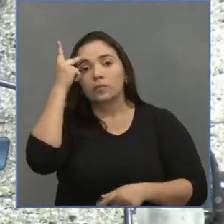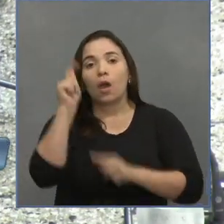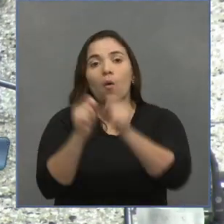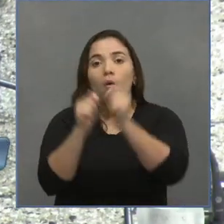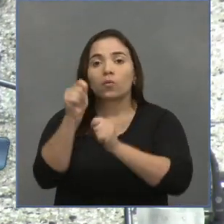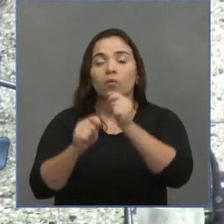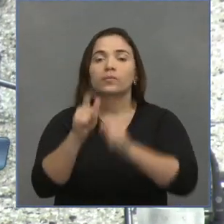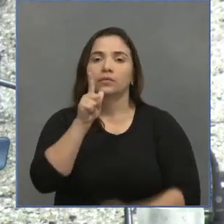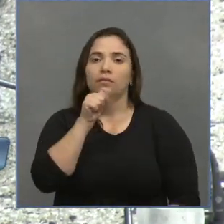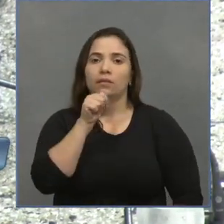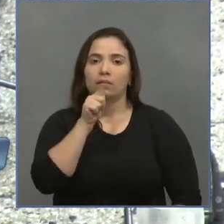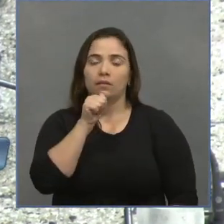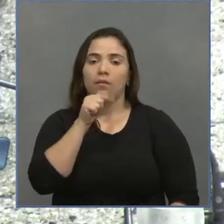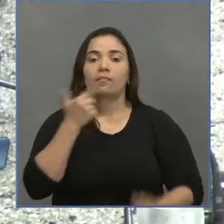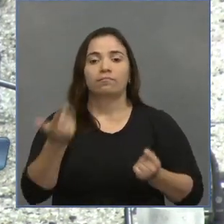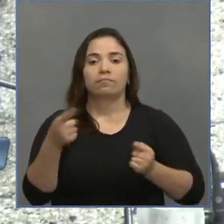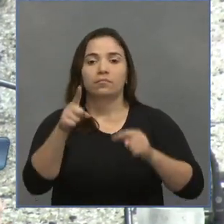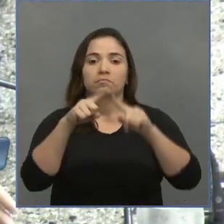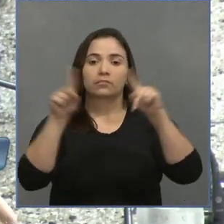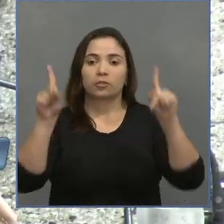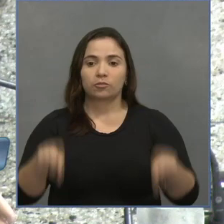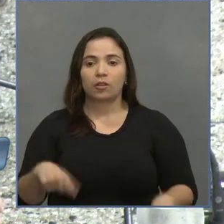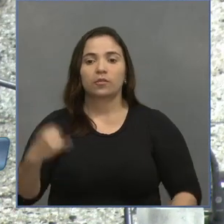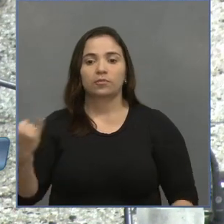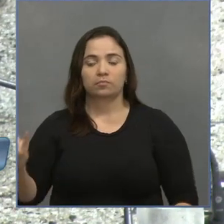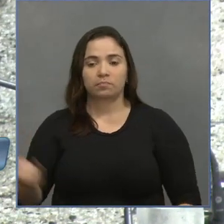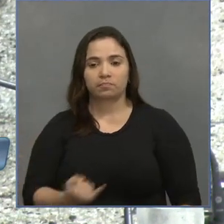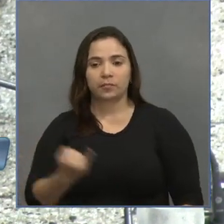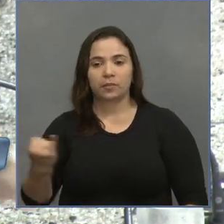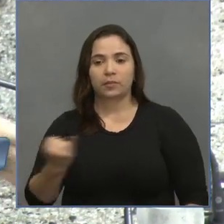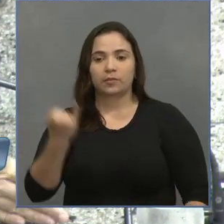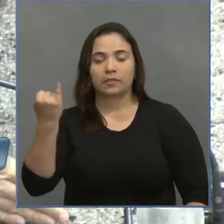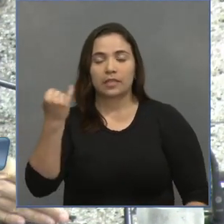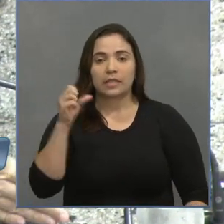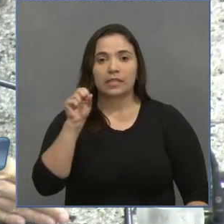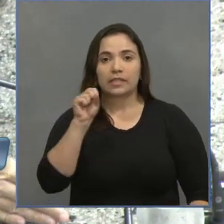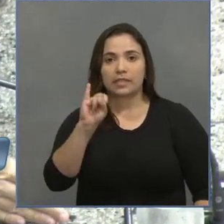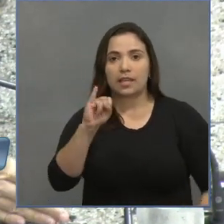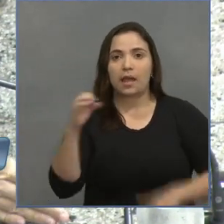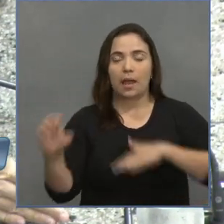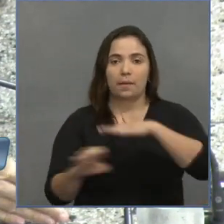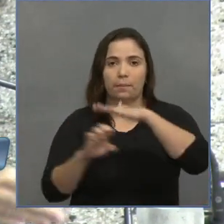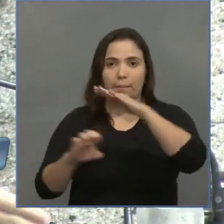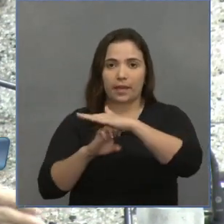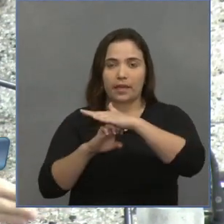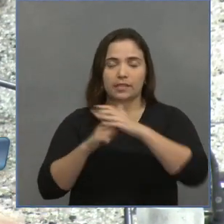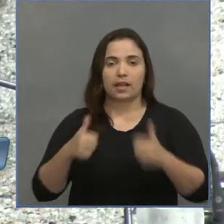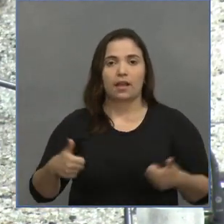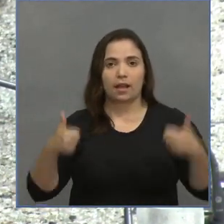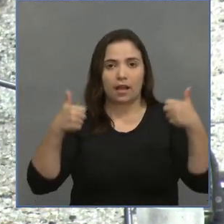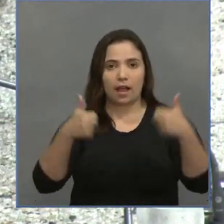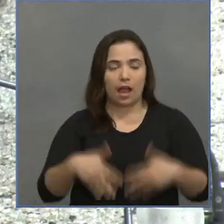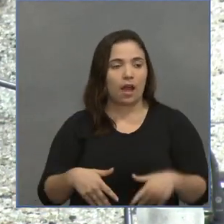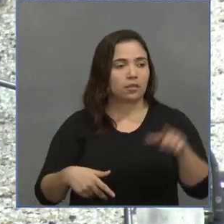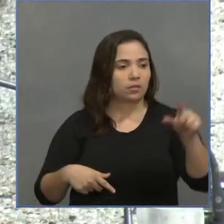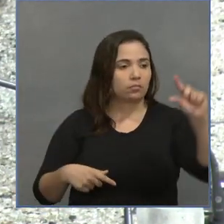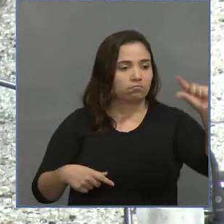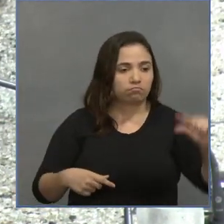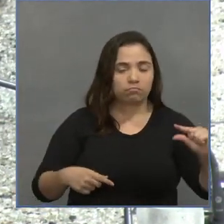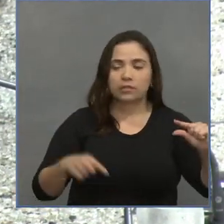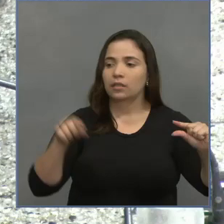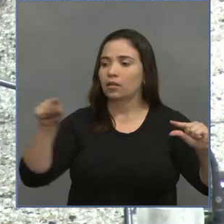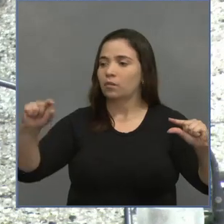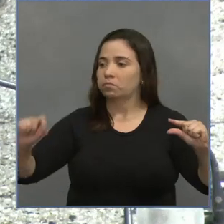esse eu acho que era o projeto, o ideal. Se a empresa tal consome X de água e a outra consome 2X, a que